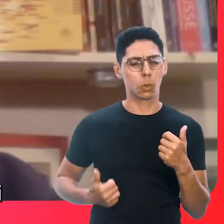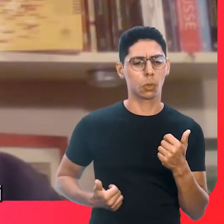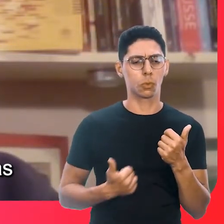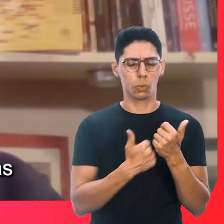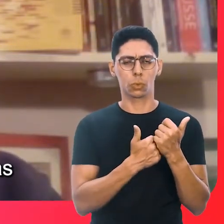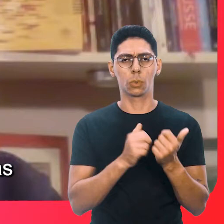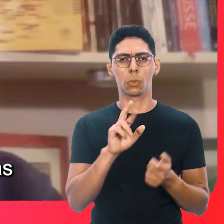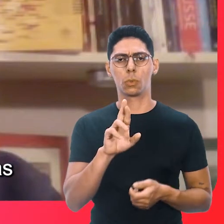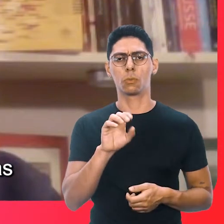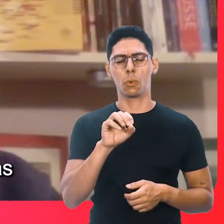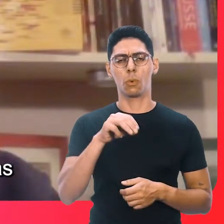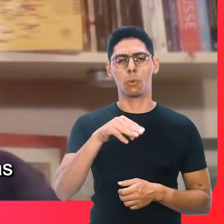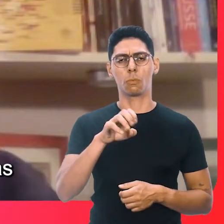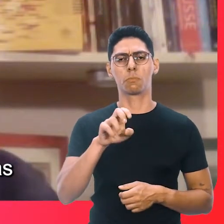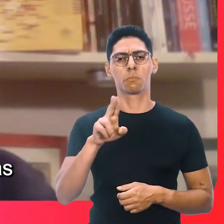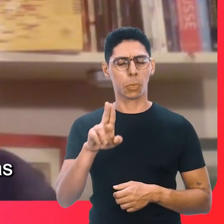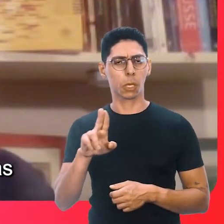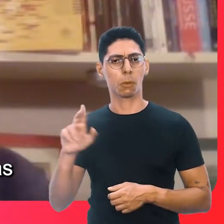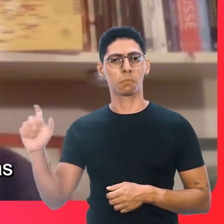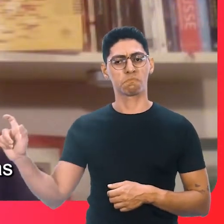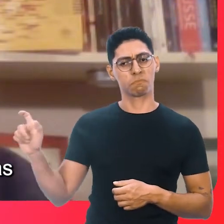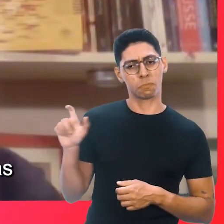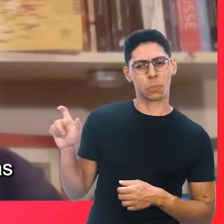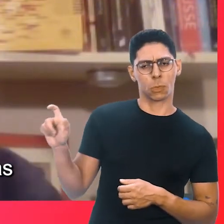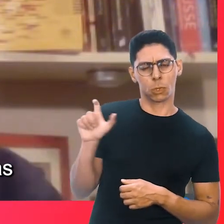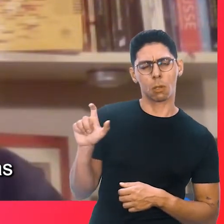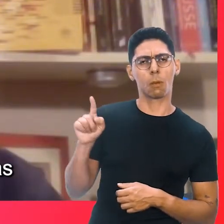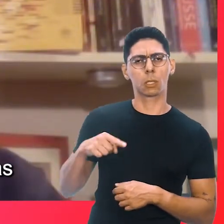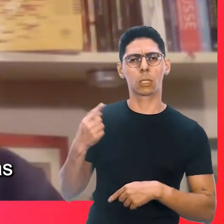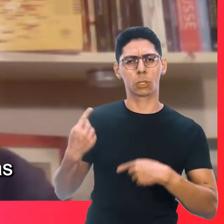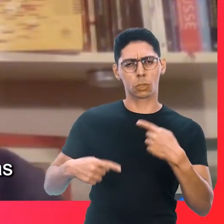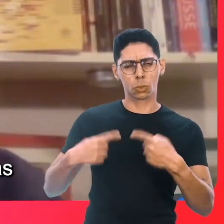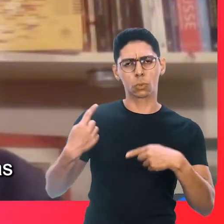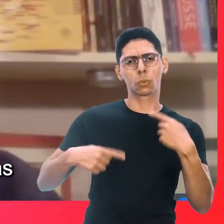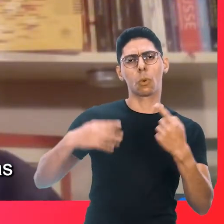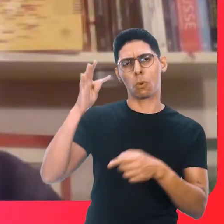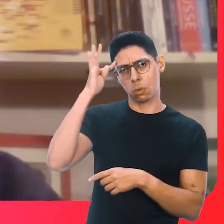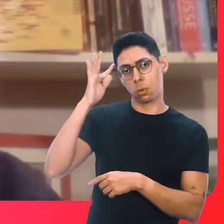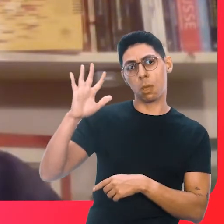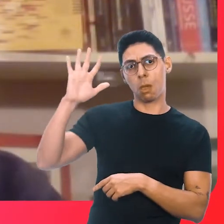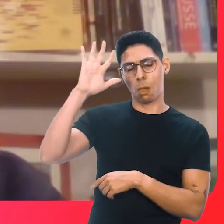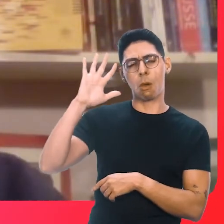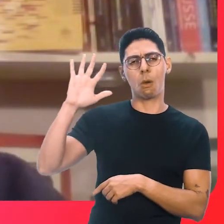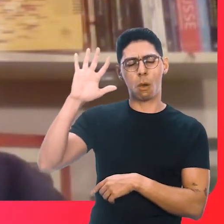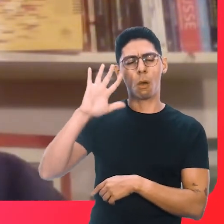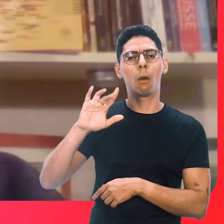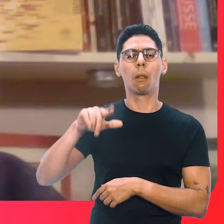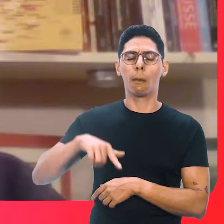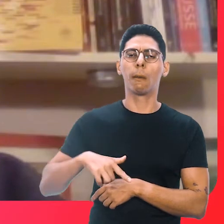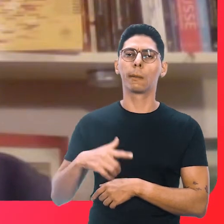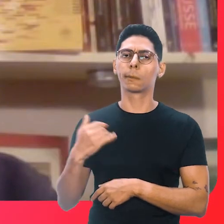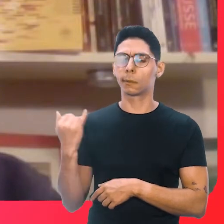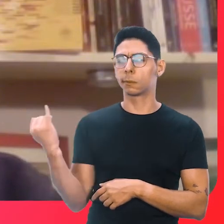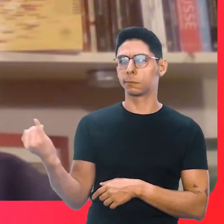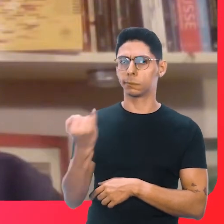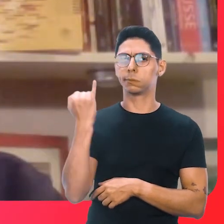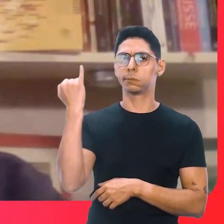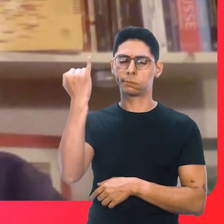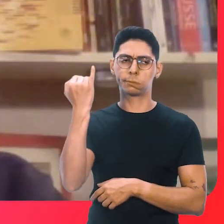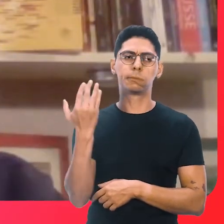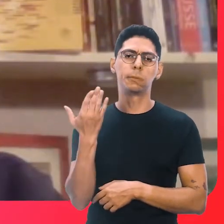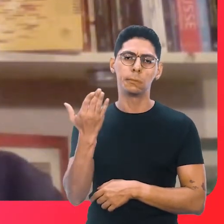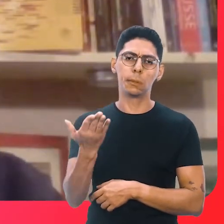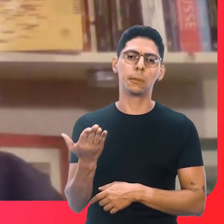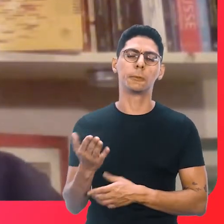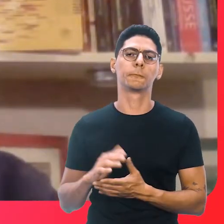do Romeu Sasaki, né? Ele que nos trazia essas discussões teóricas, esses fundamentos teóricos